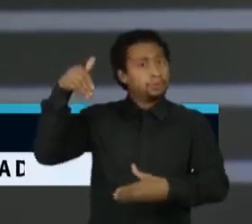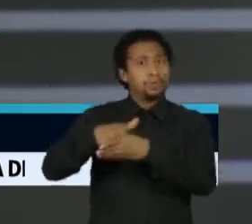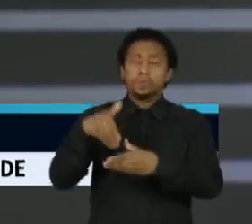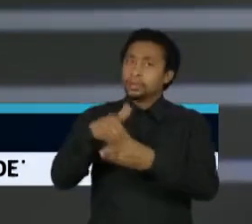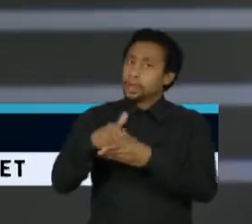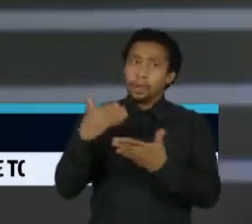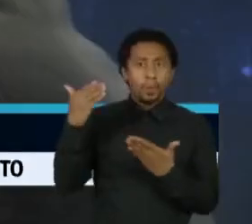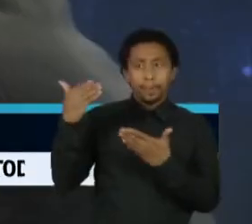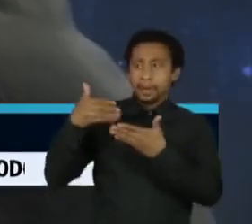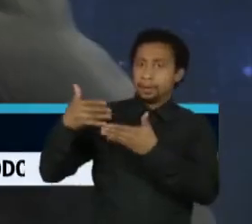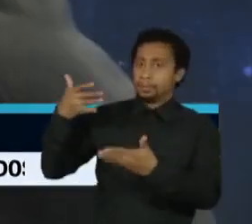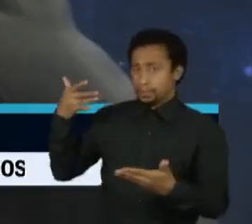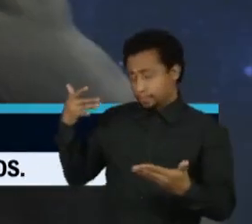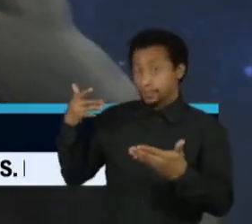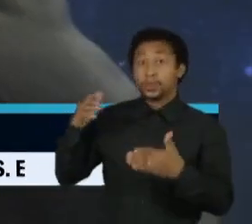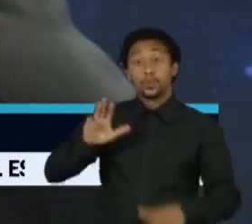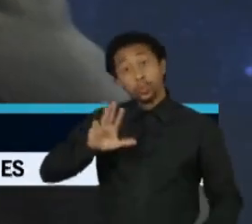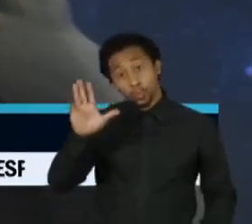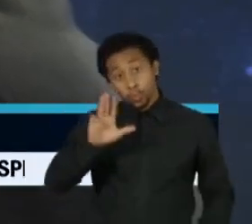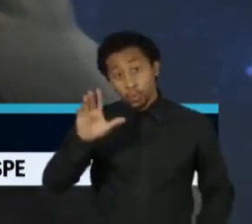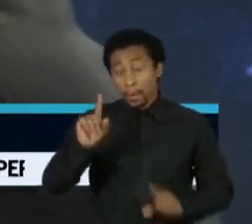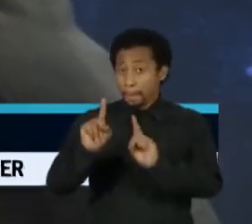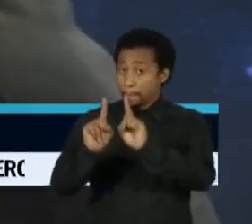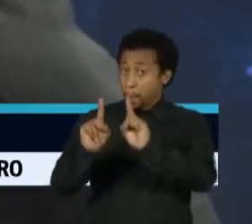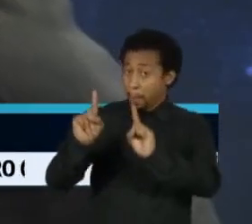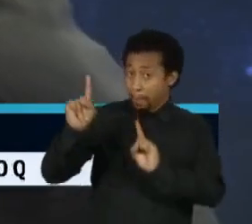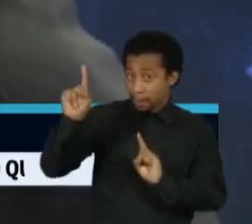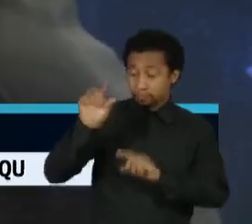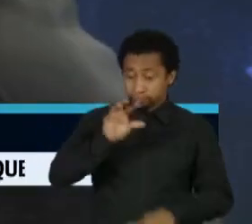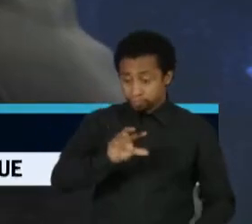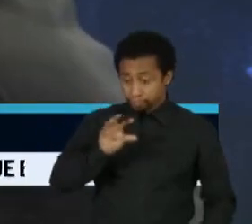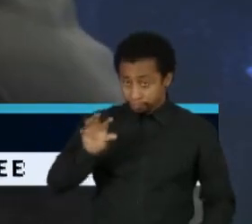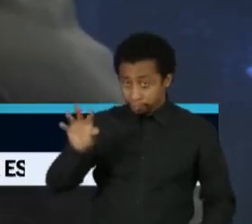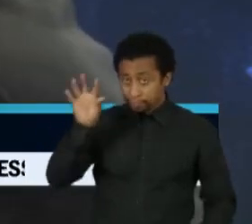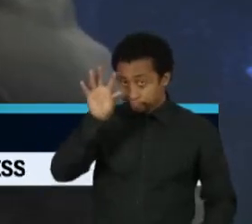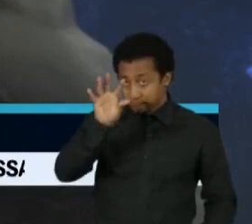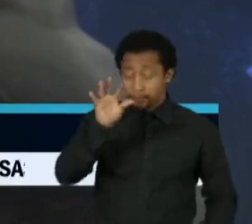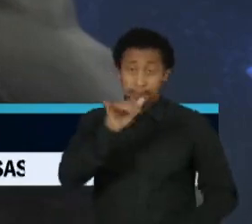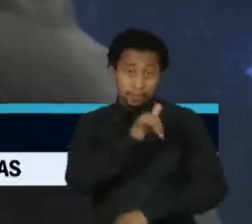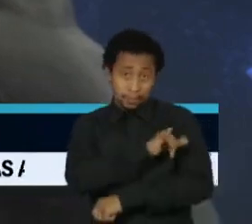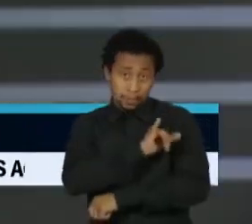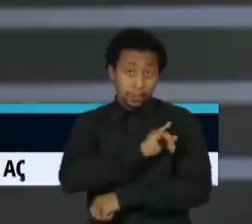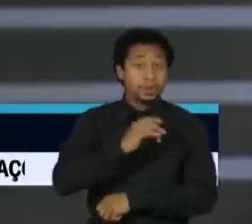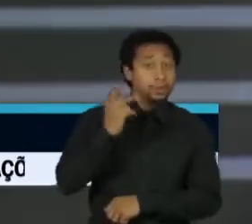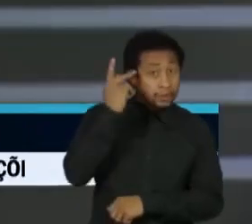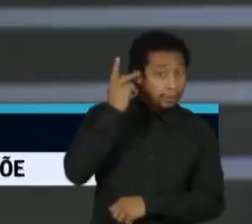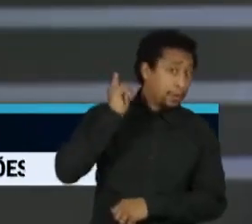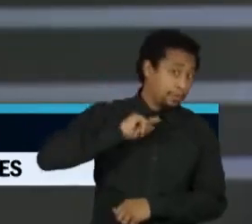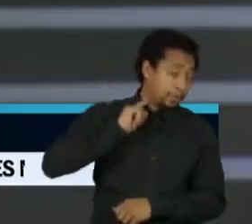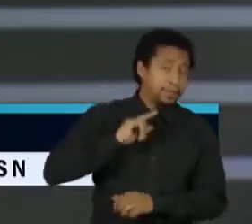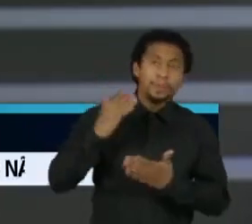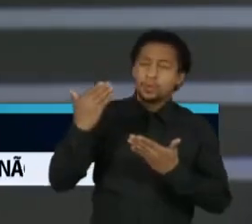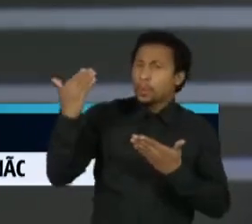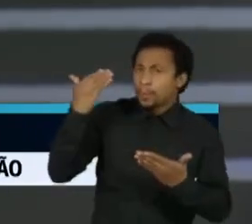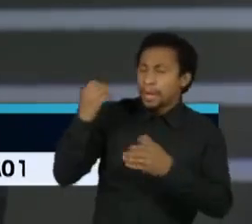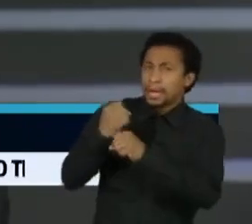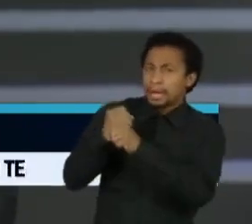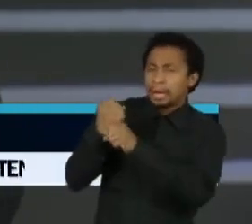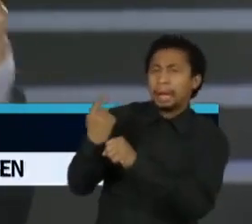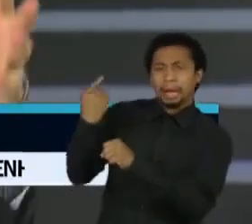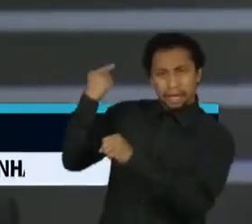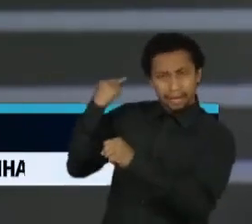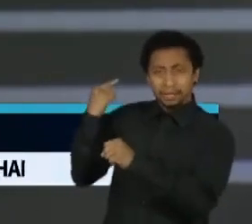Lula está na frente nesses 3 estados e nas últimas eleições não esteve, né? O bloco